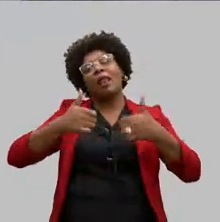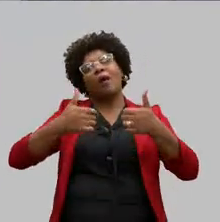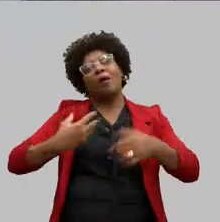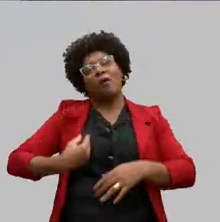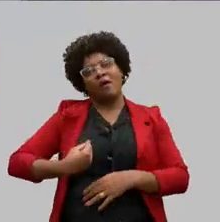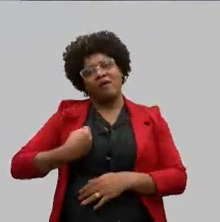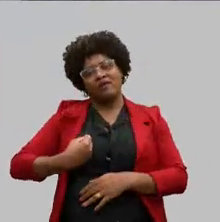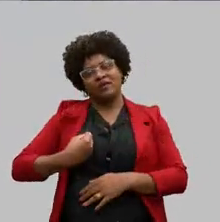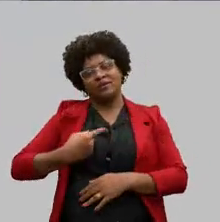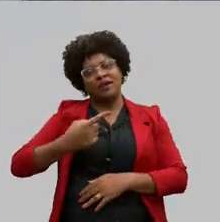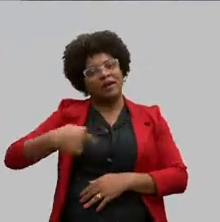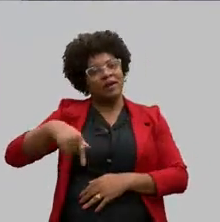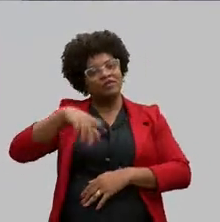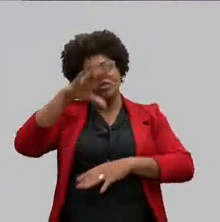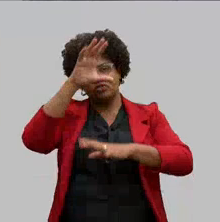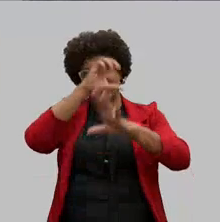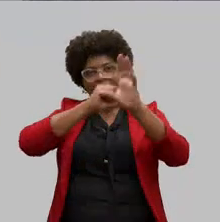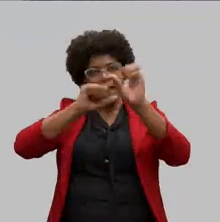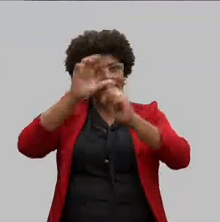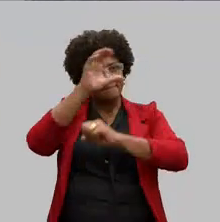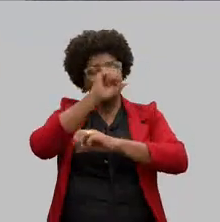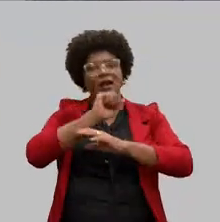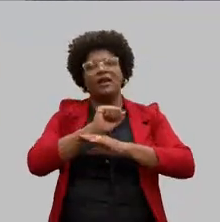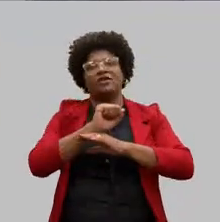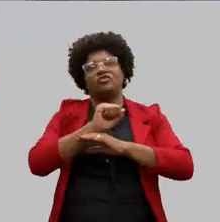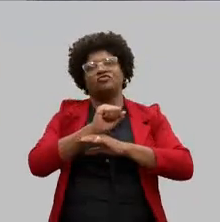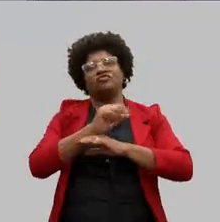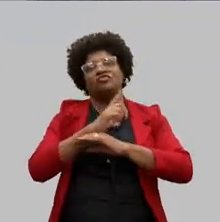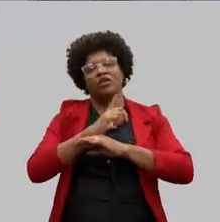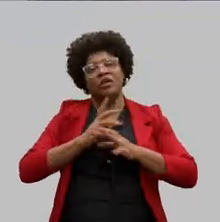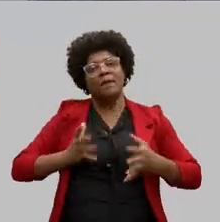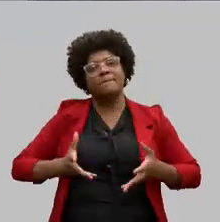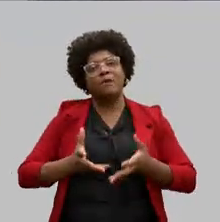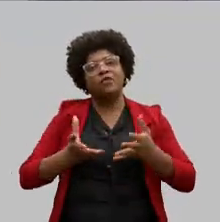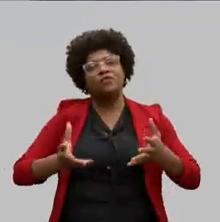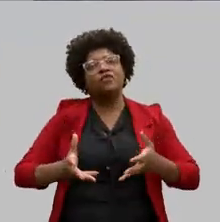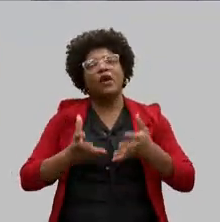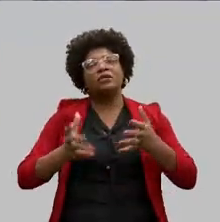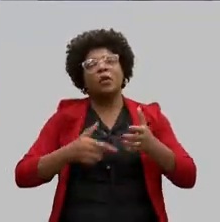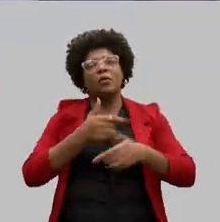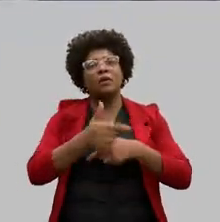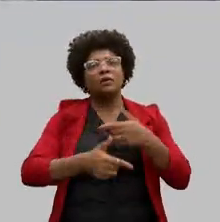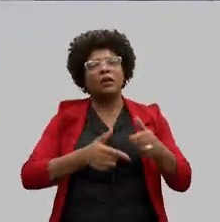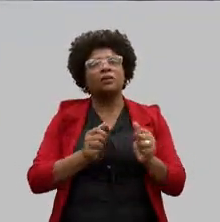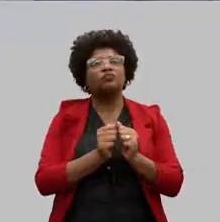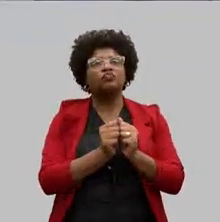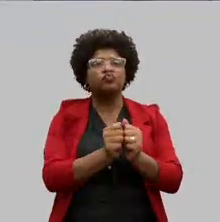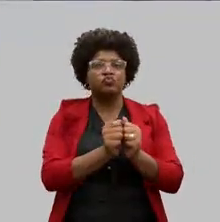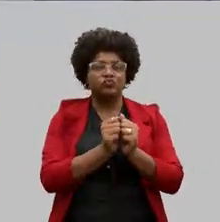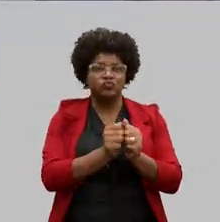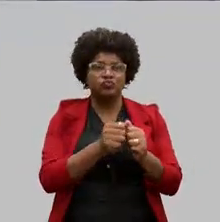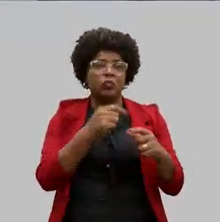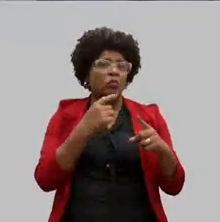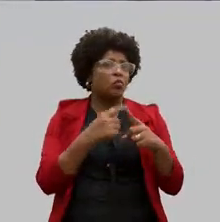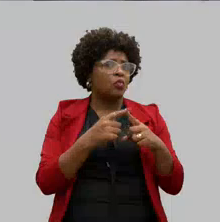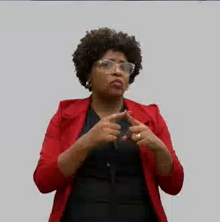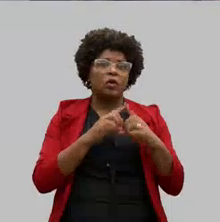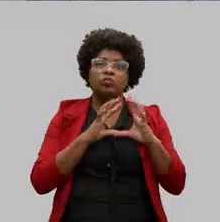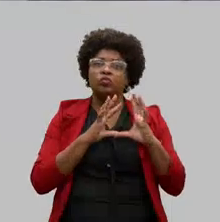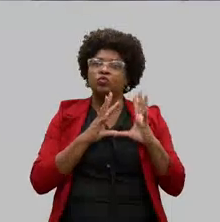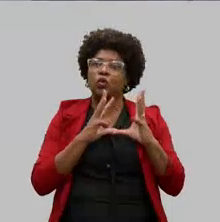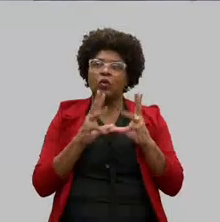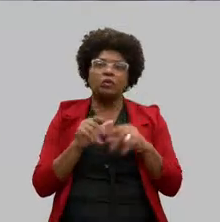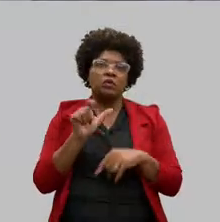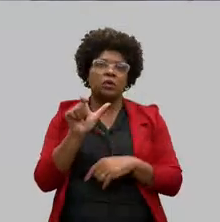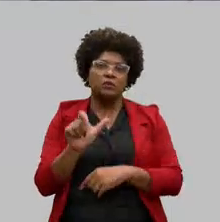aprendizado de motivação pra gente poder trabalhar junto e porque a gente sabe que todo mundo vai chegar lá